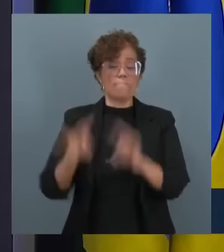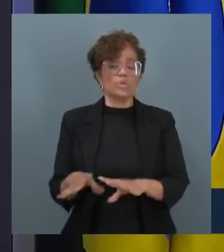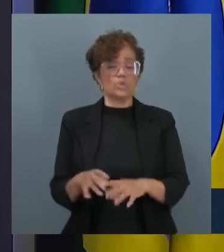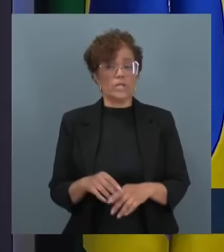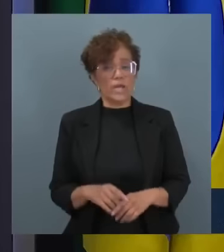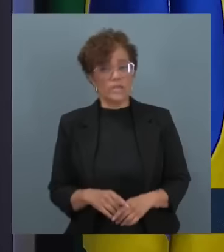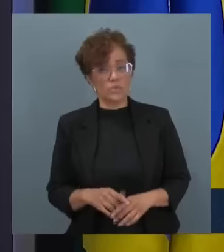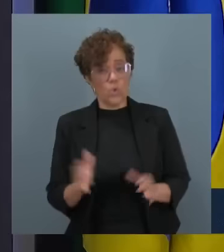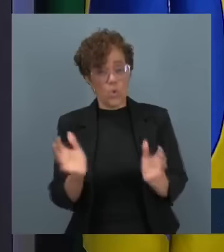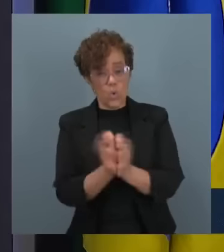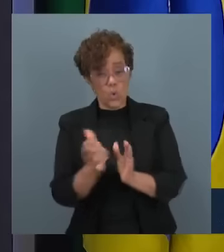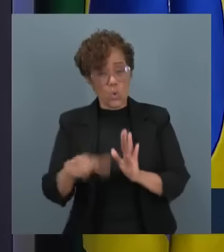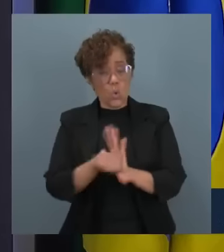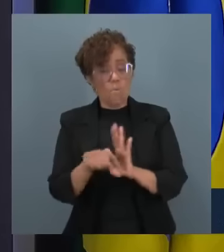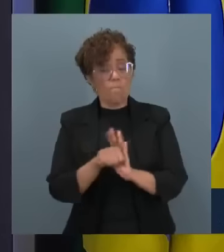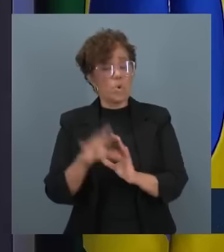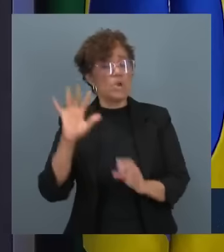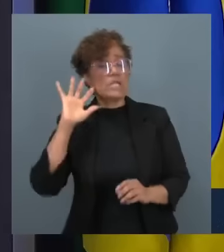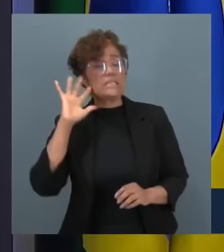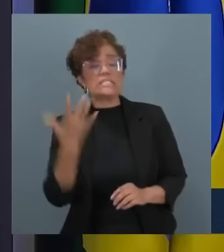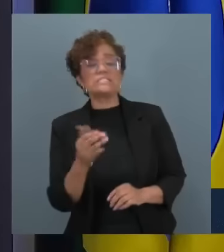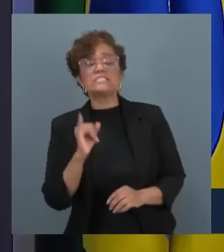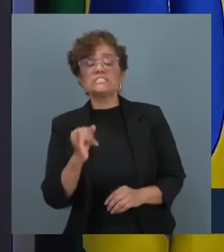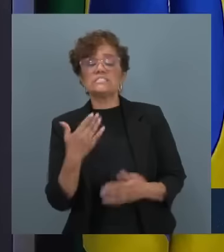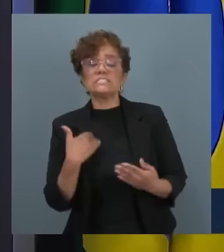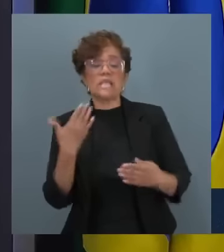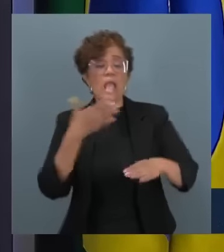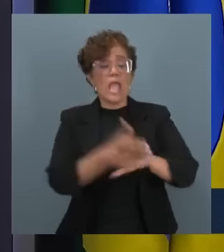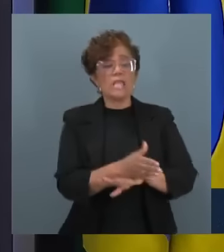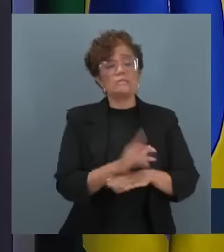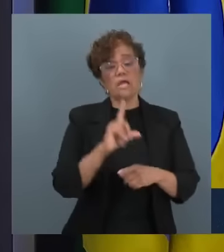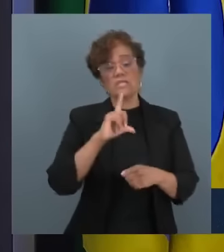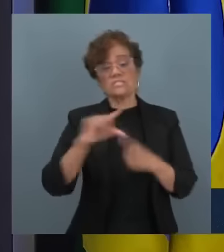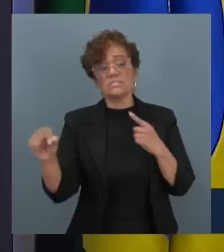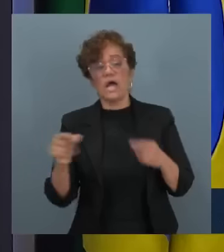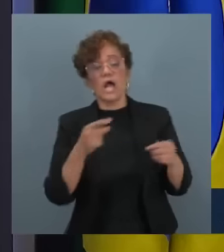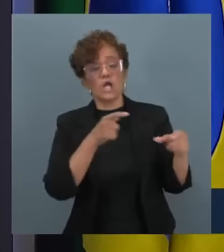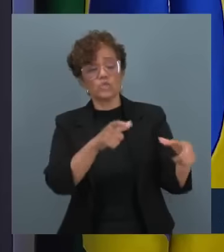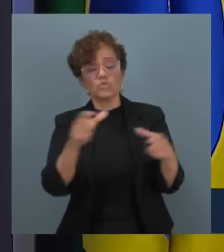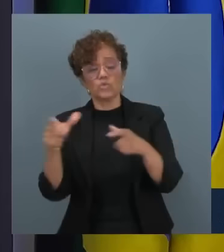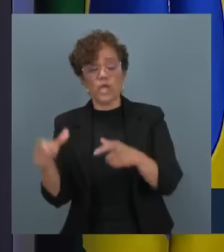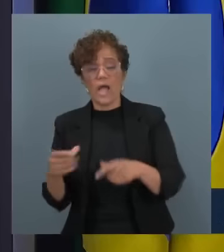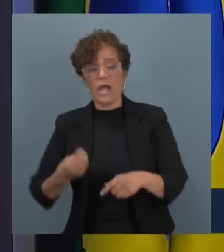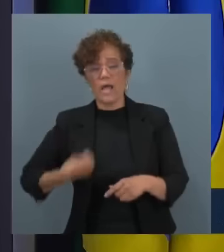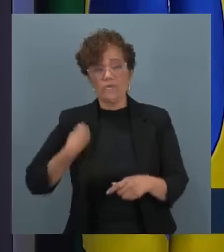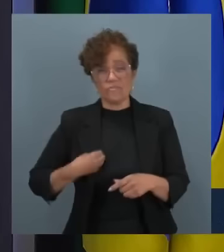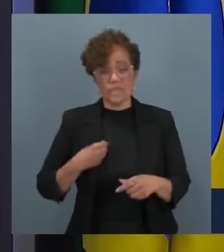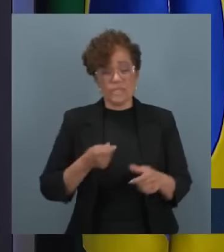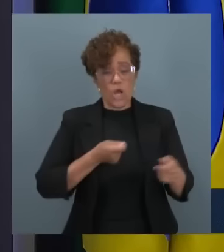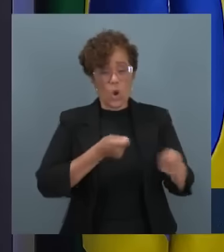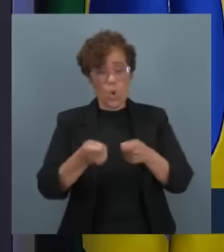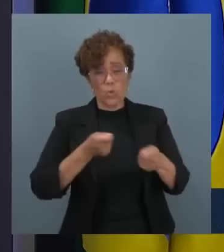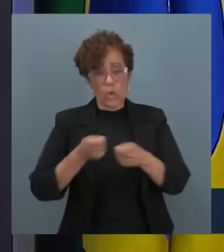As facções decidem quem entra e quem sai de muitos bairros da cidade cearense. A vida cotidiana é regulada por